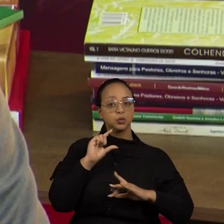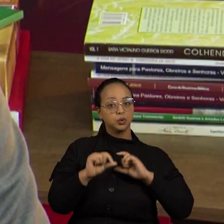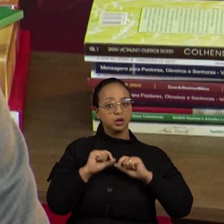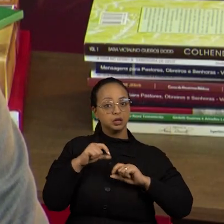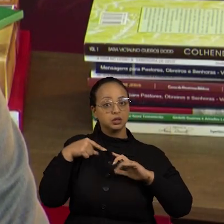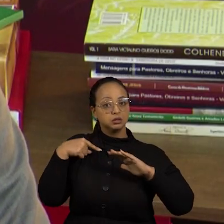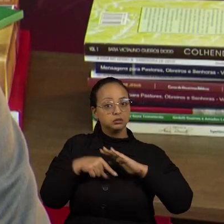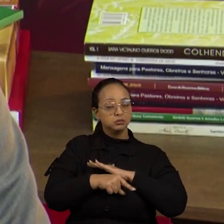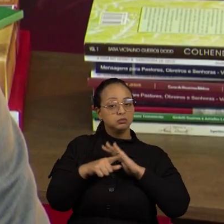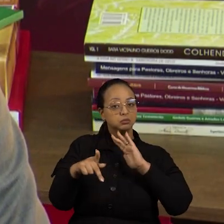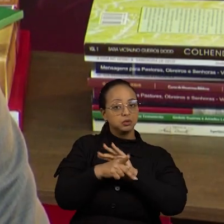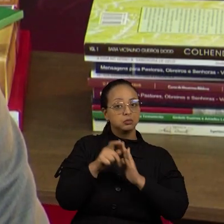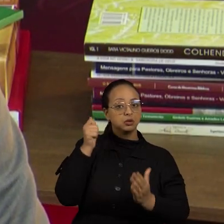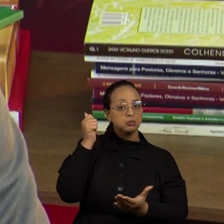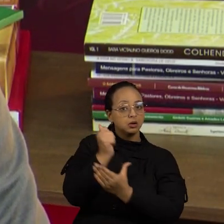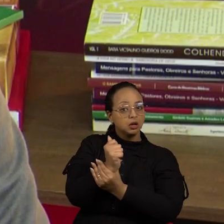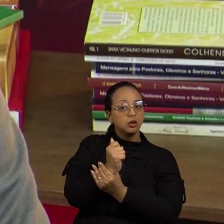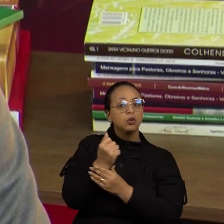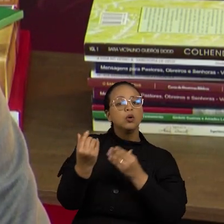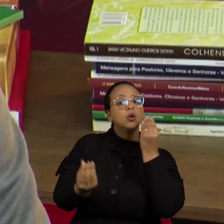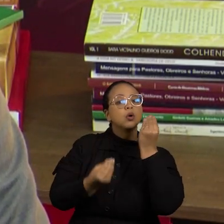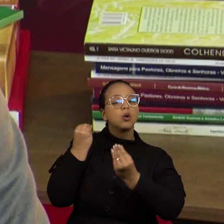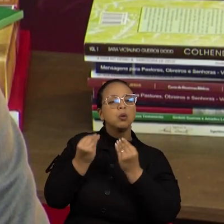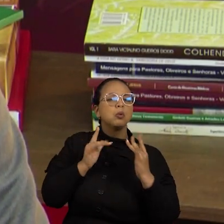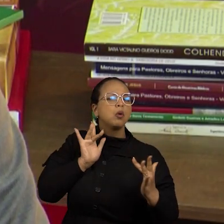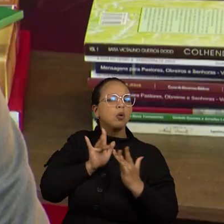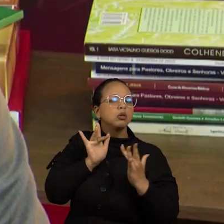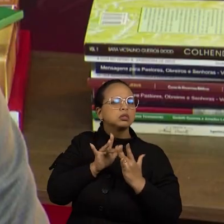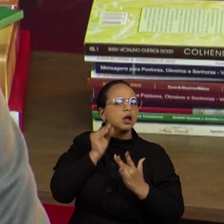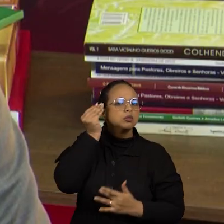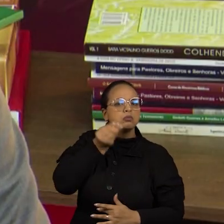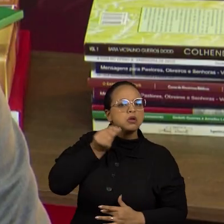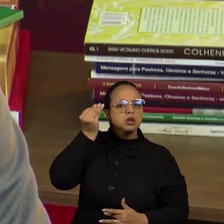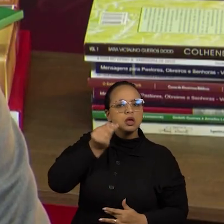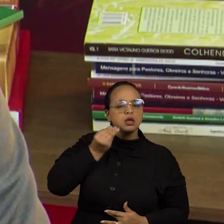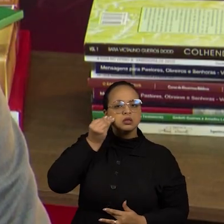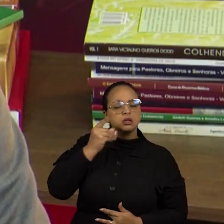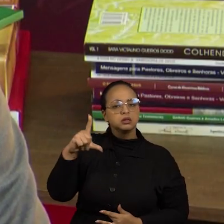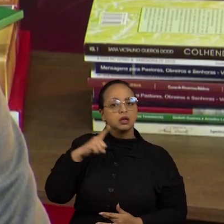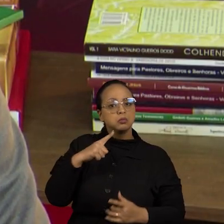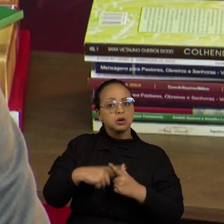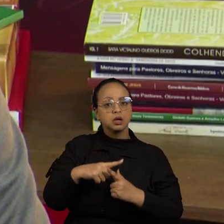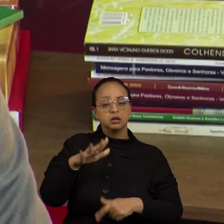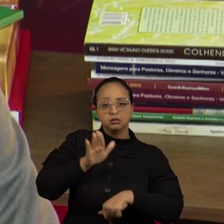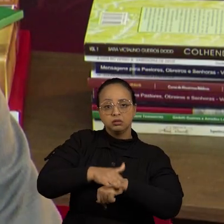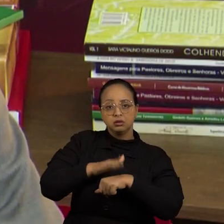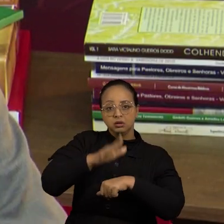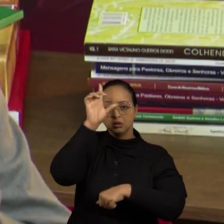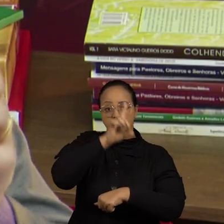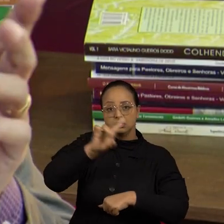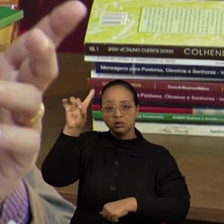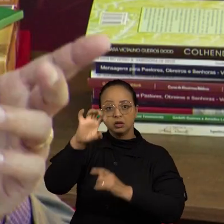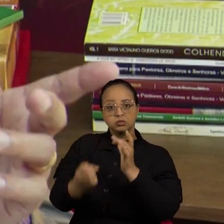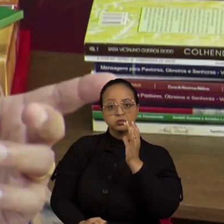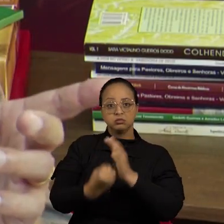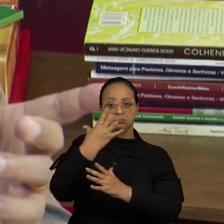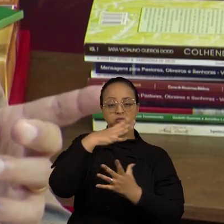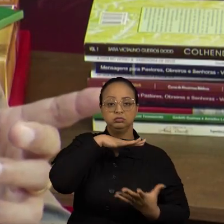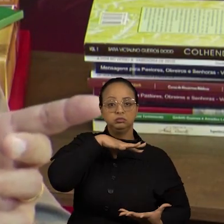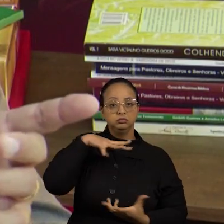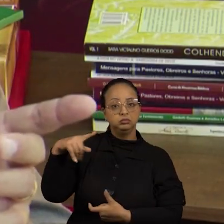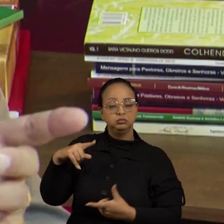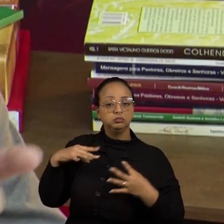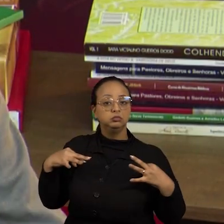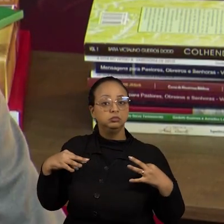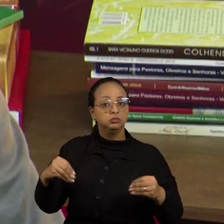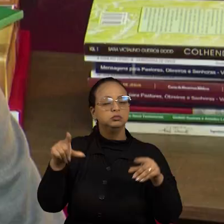Profundo de Abraão com esse chamado, né? Sim. Um Deus que criou todas as coisas, um Deus que trouxe o juízo